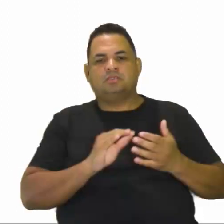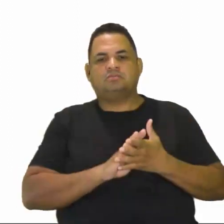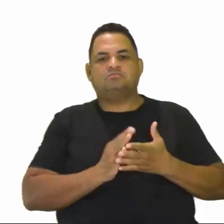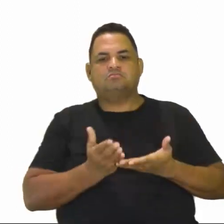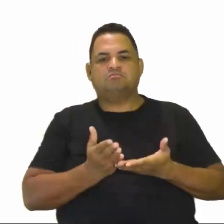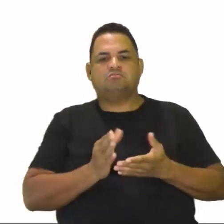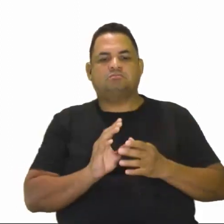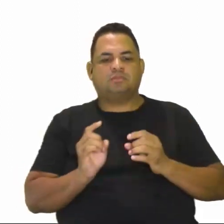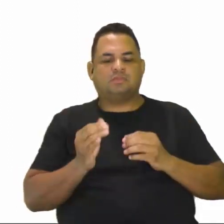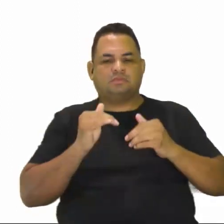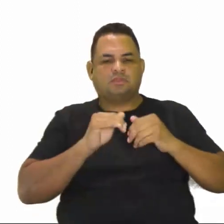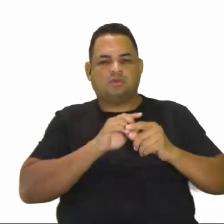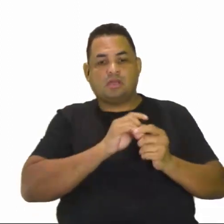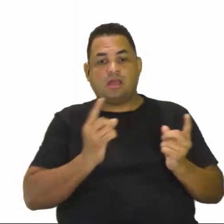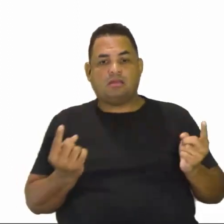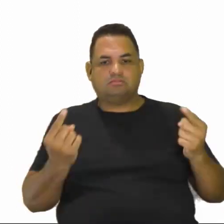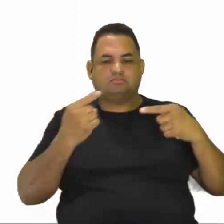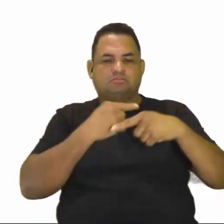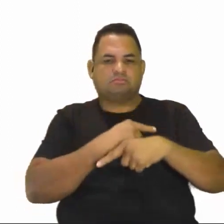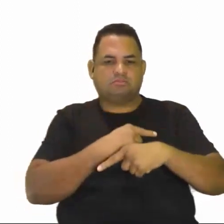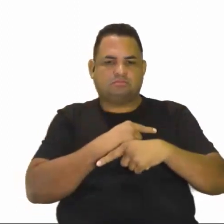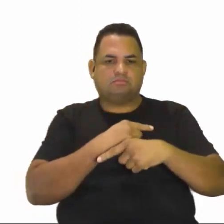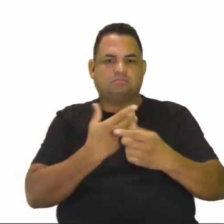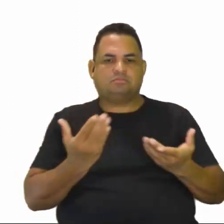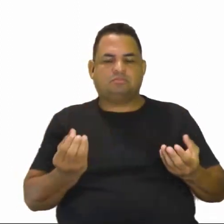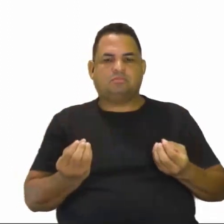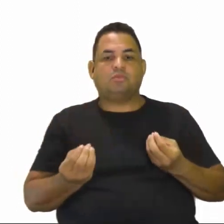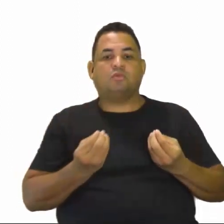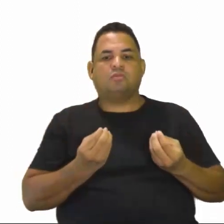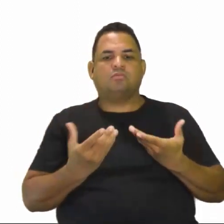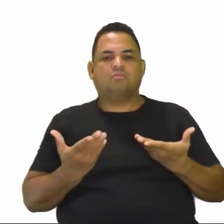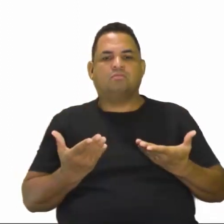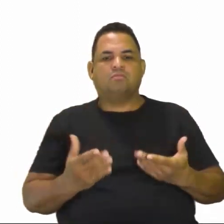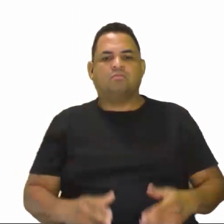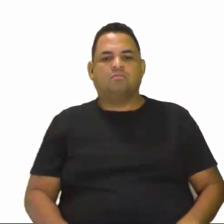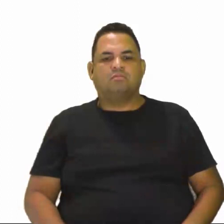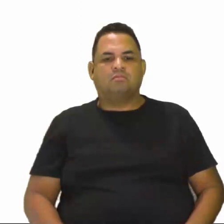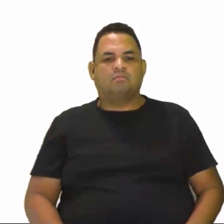para um lado, número para o outro. Então, como é que vai ficar?